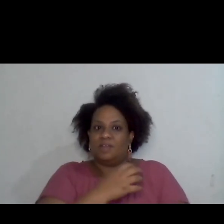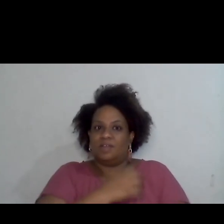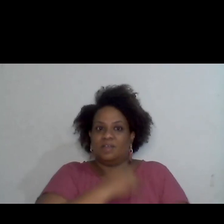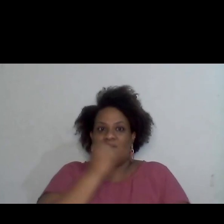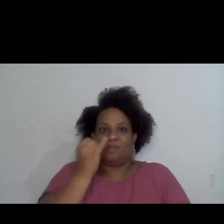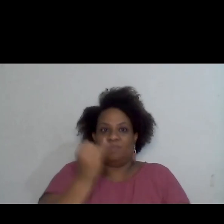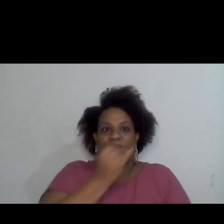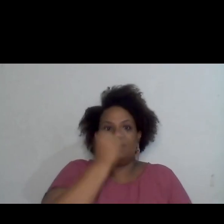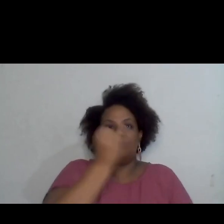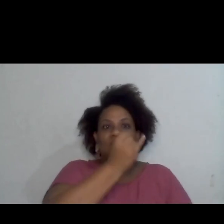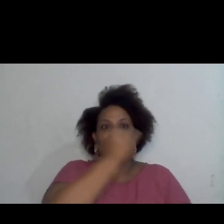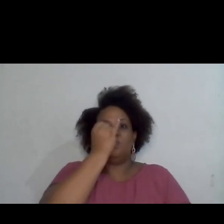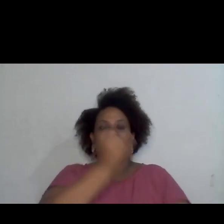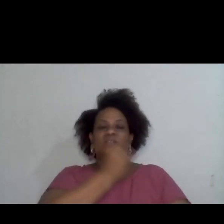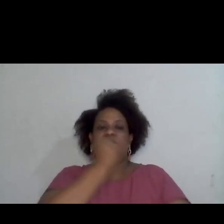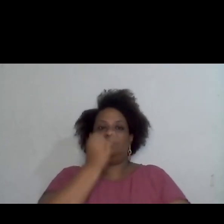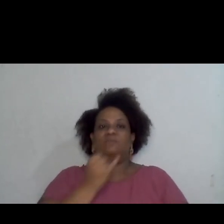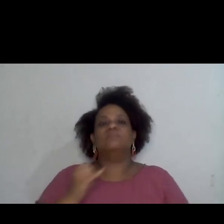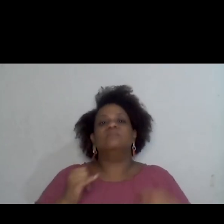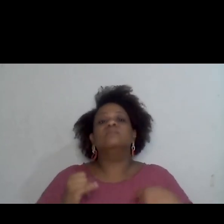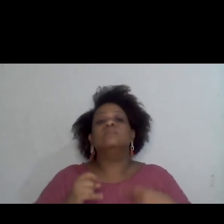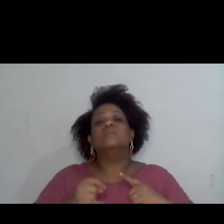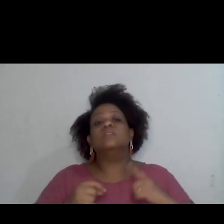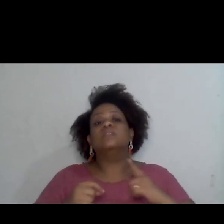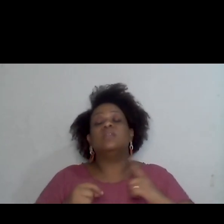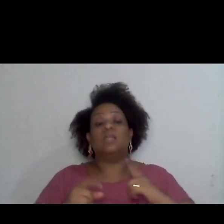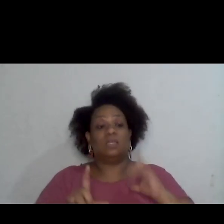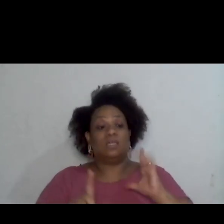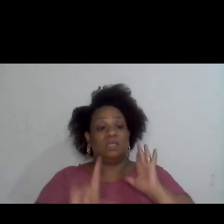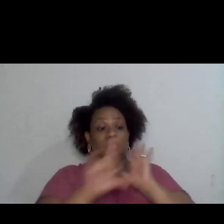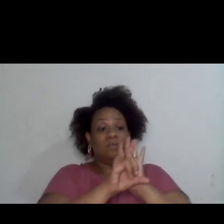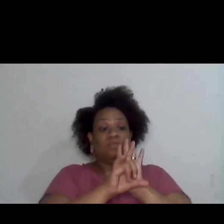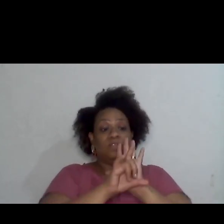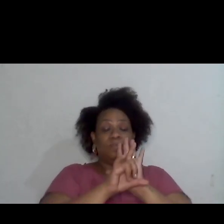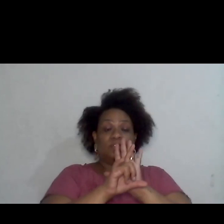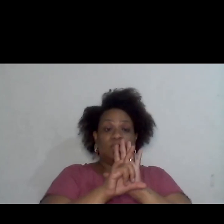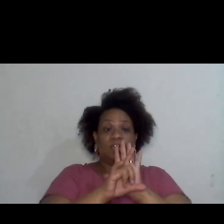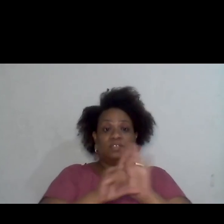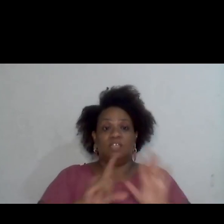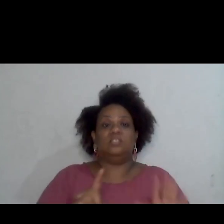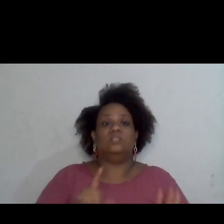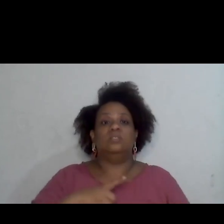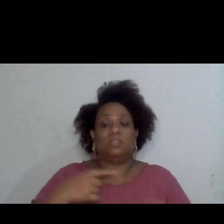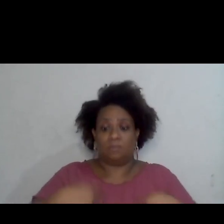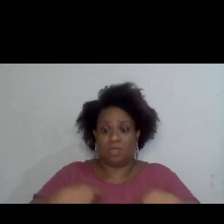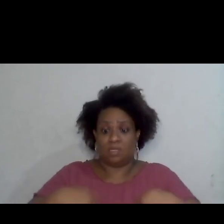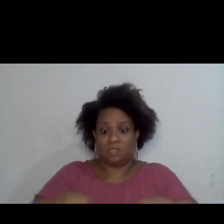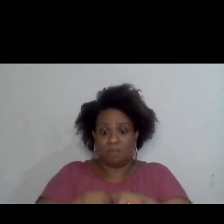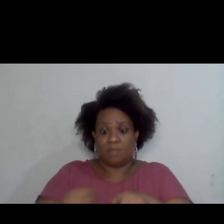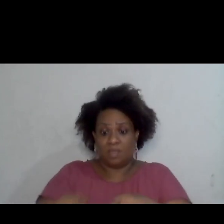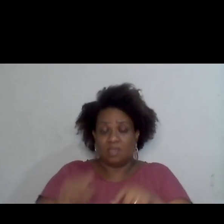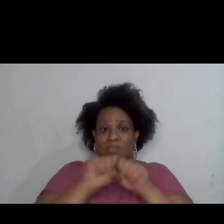diversos fazedores de cultura, porque foi a partir da Lei Aldir Blanc que muitos deles conseguiram entrar nesse sistema, que é o sistema de acesso ao recurso